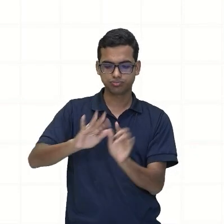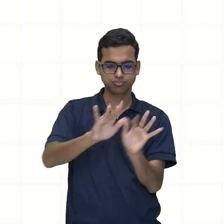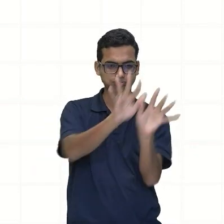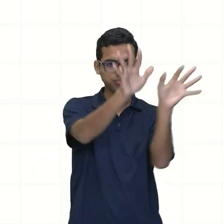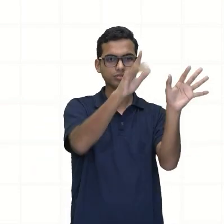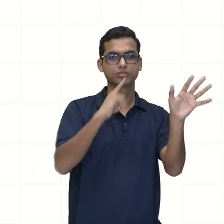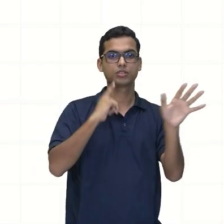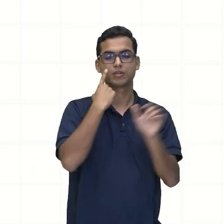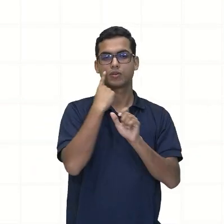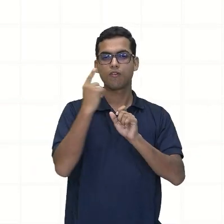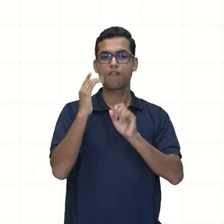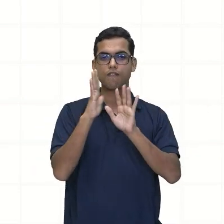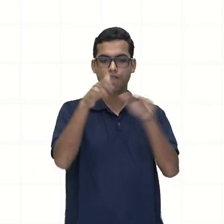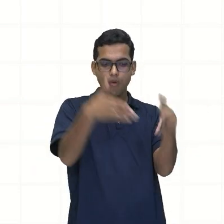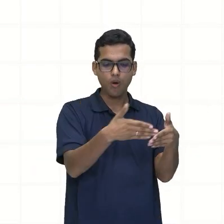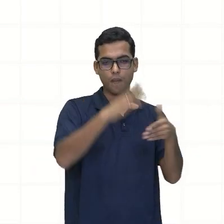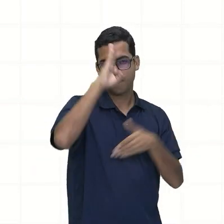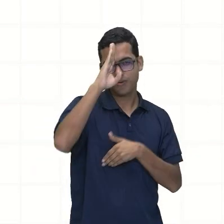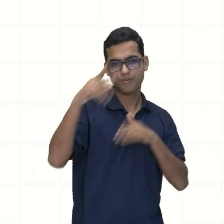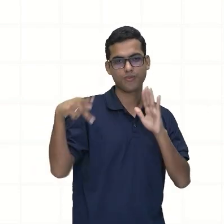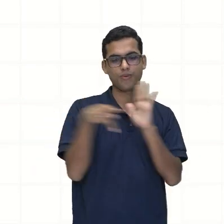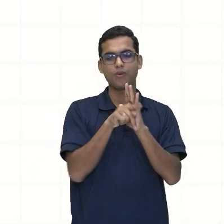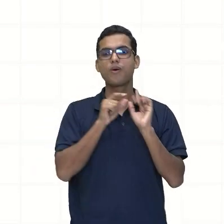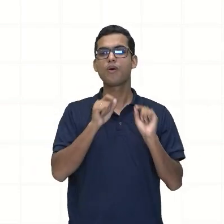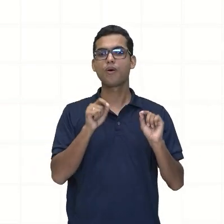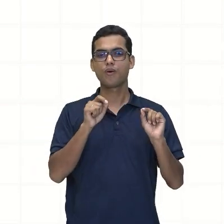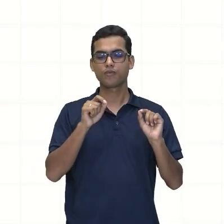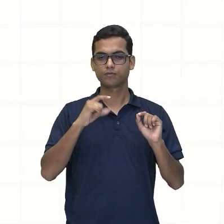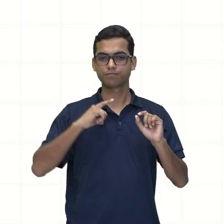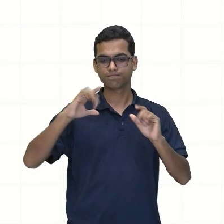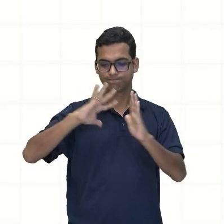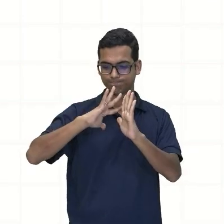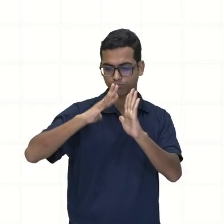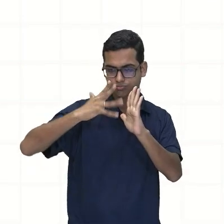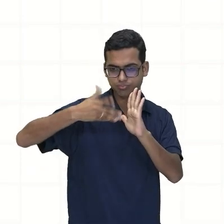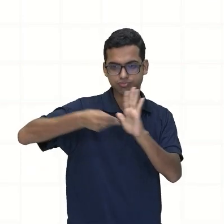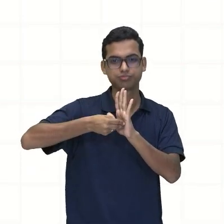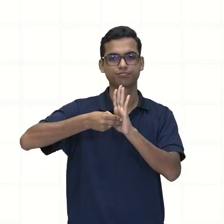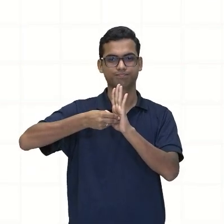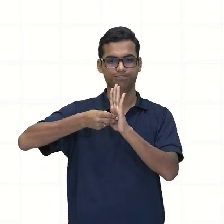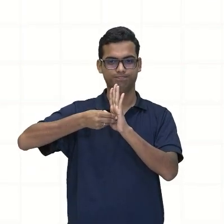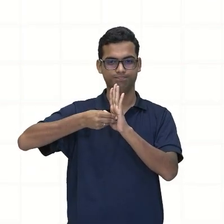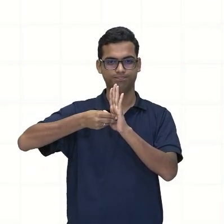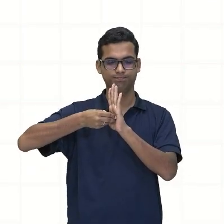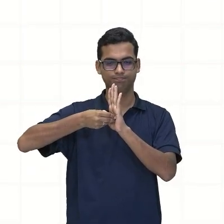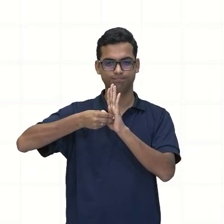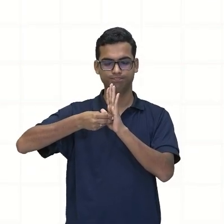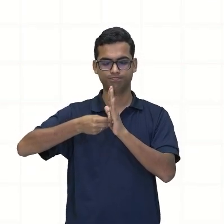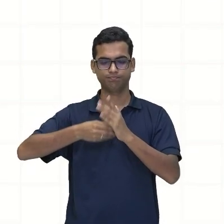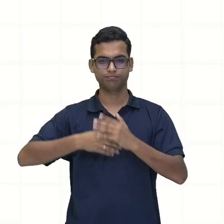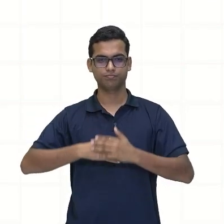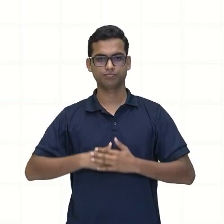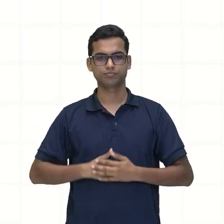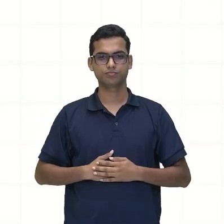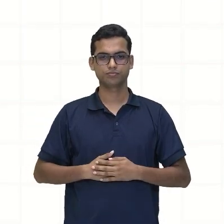todas essas atividades econômicas que nós observamos aí ao longo dos textos. E aí,